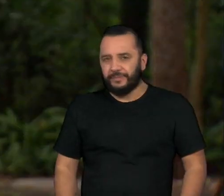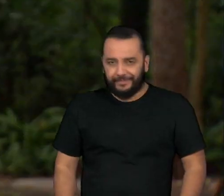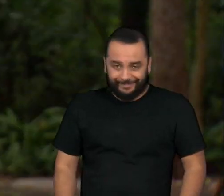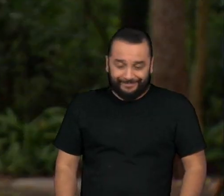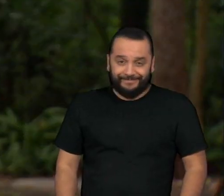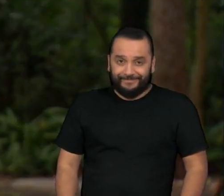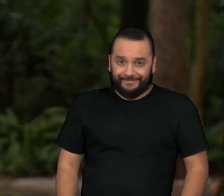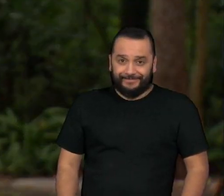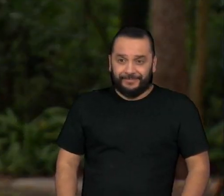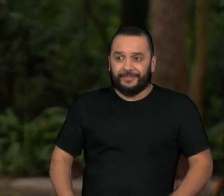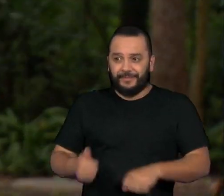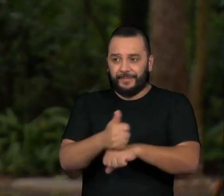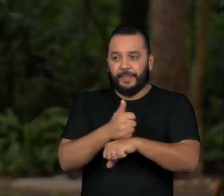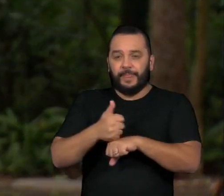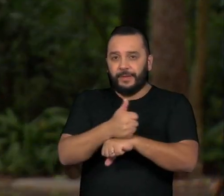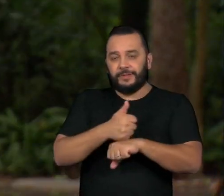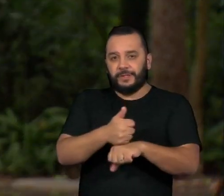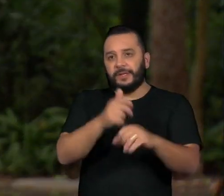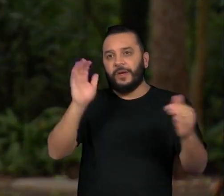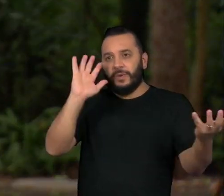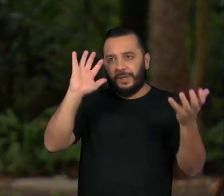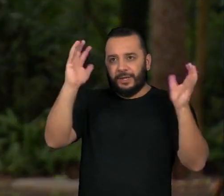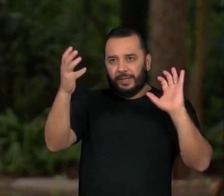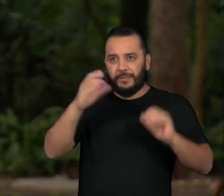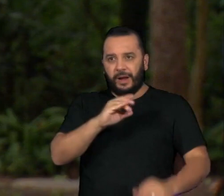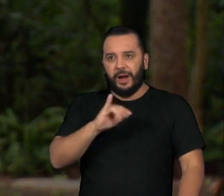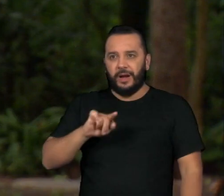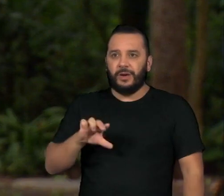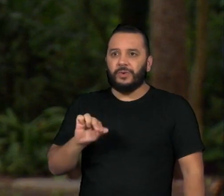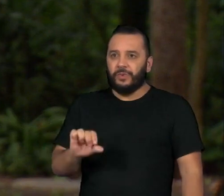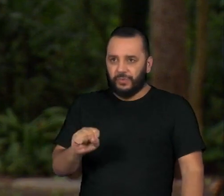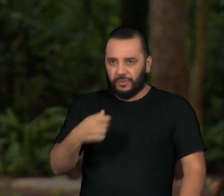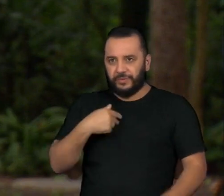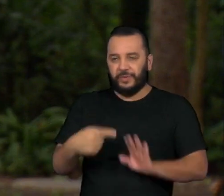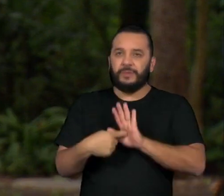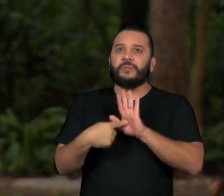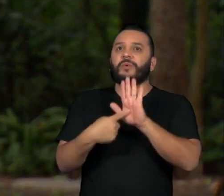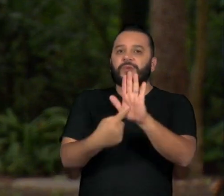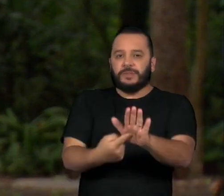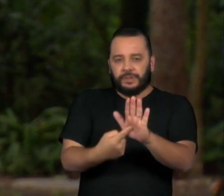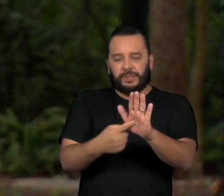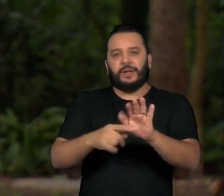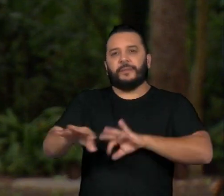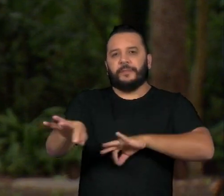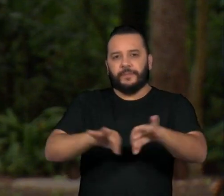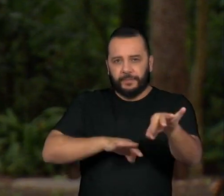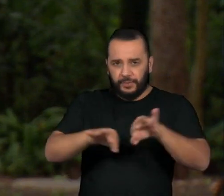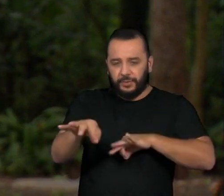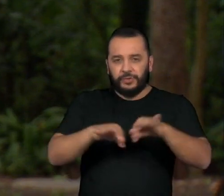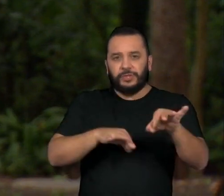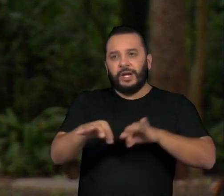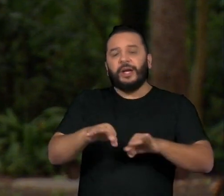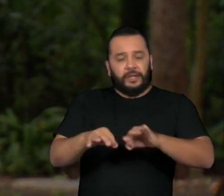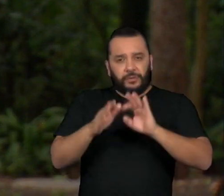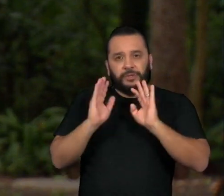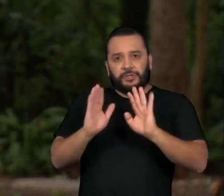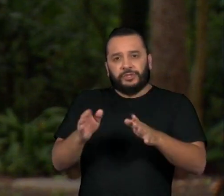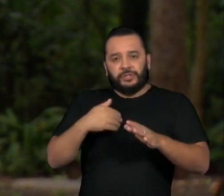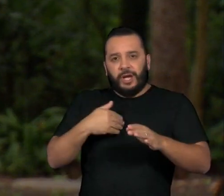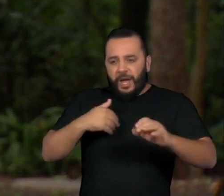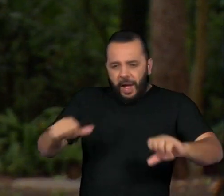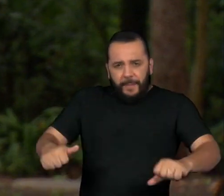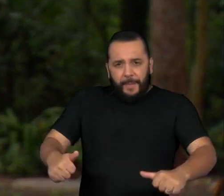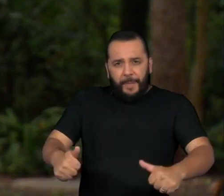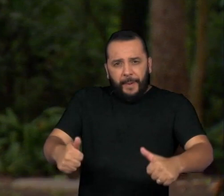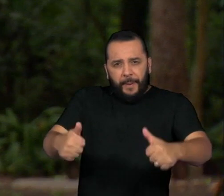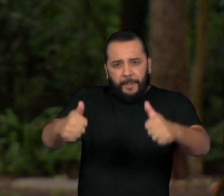O climatologista Carlos Nobre vai apresentar o projeto Arco da Restauração na 27ª Conferência da